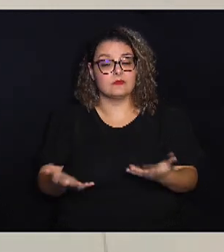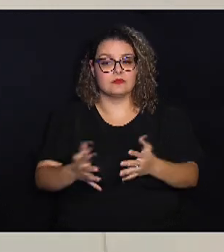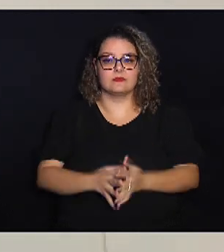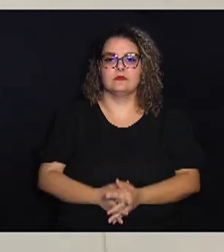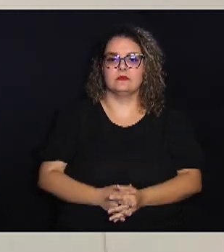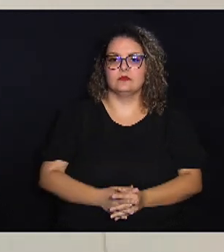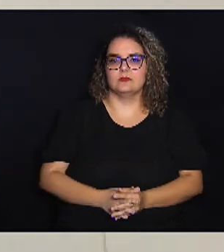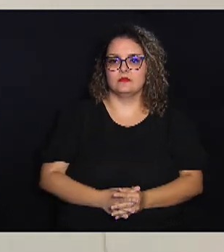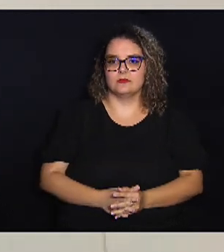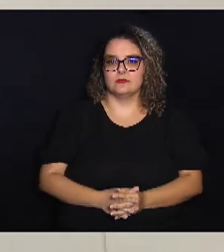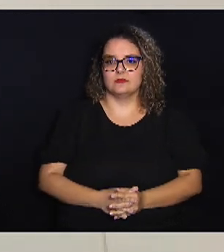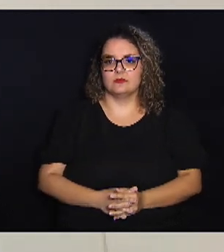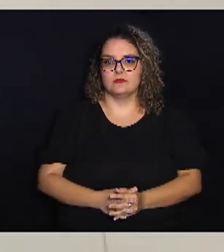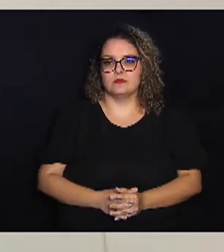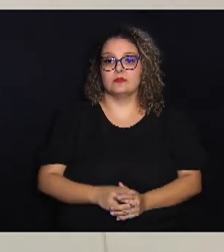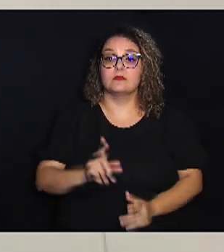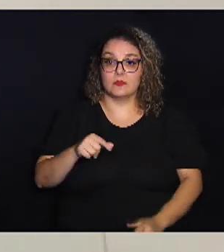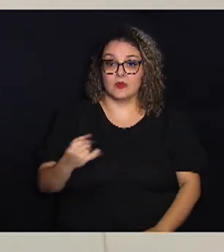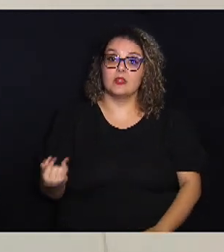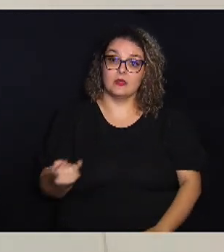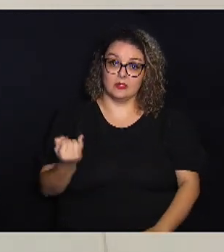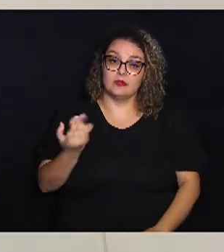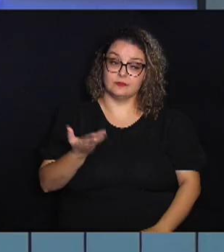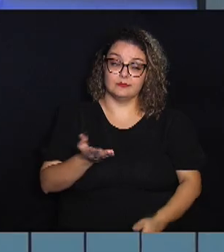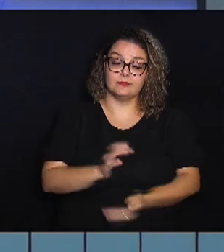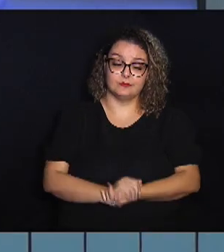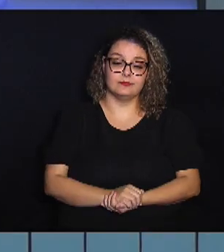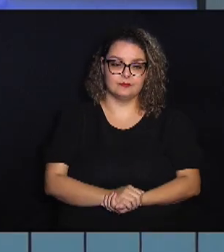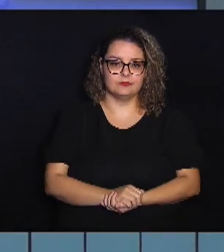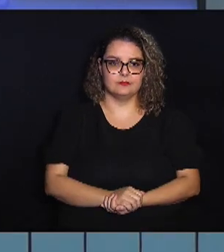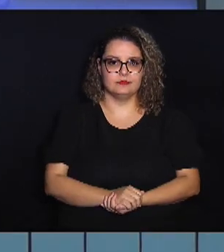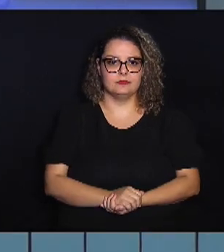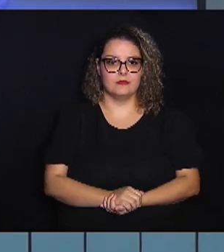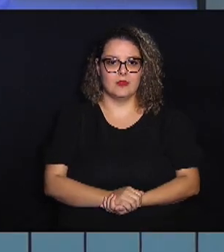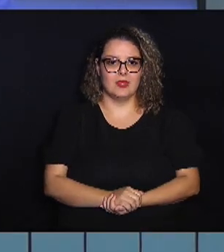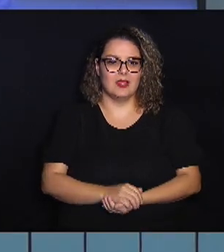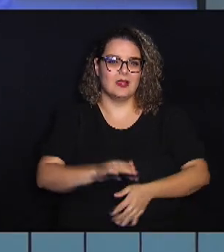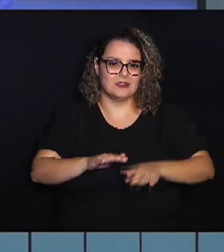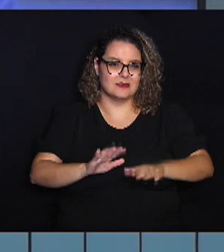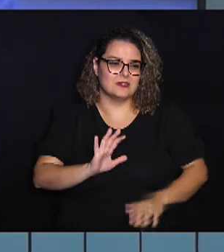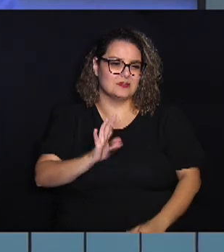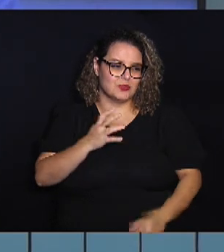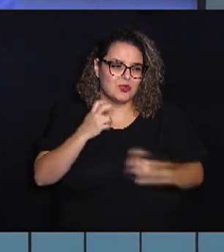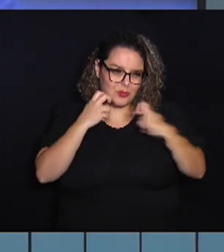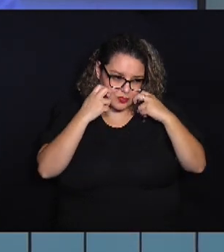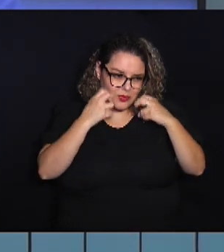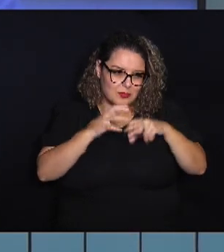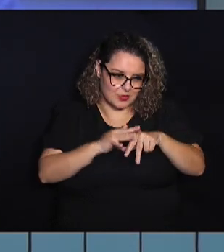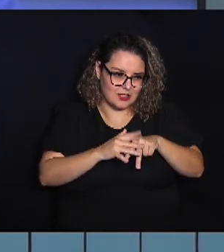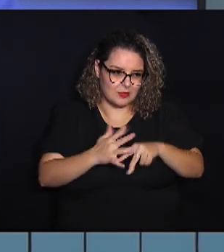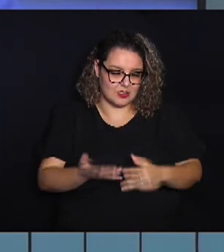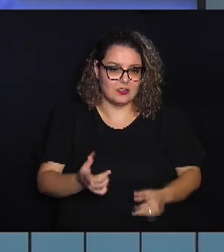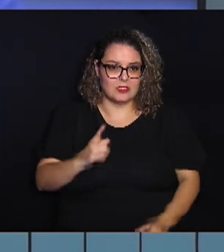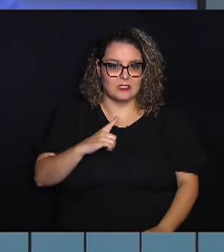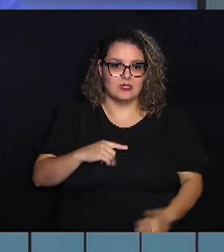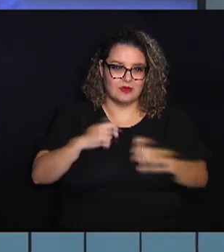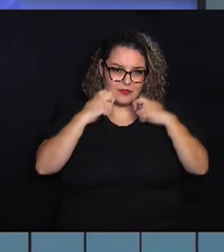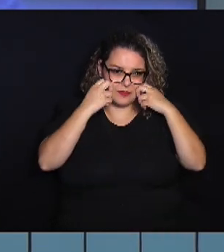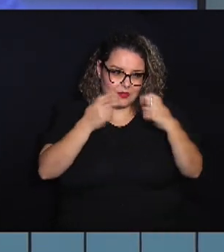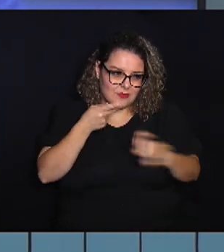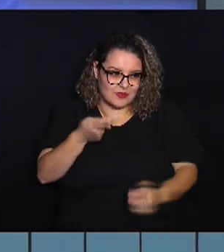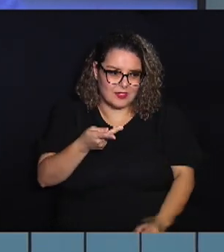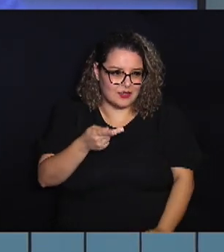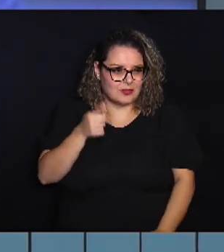Então, é muito isso mesmo. Gera até um constrangimento, né, para o paciente, porque às vezes ele tem vergonha de falar que não